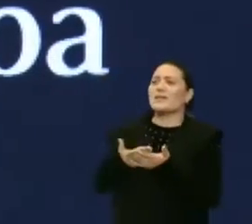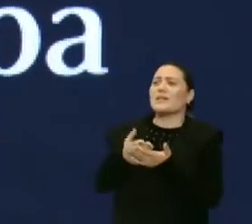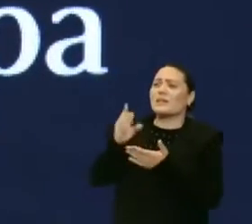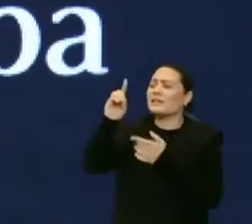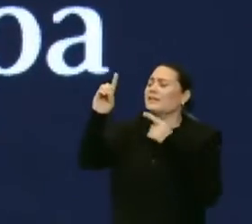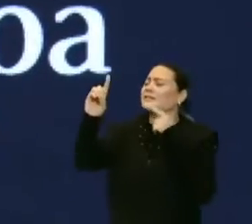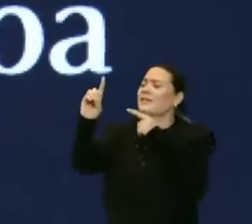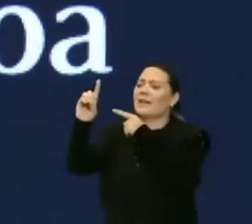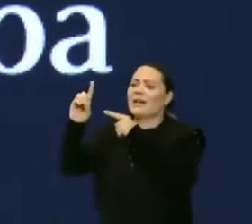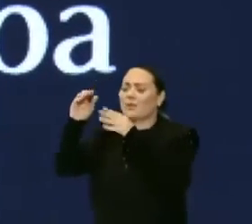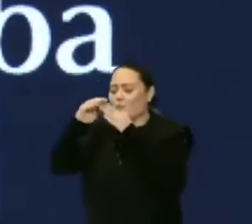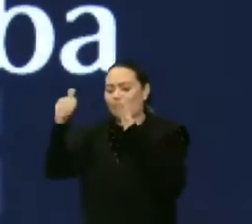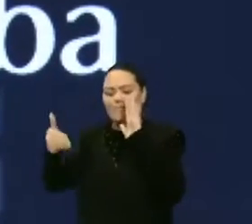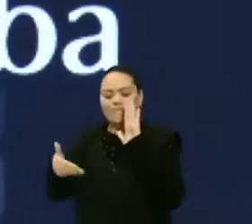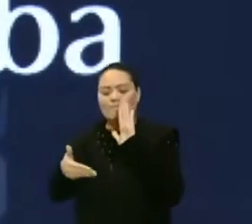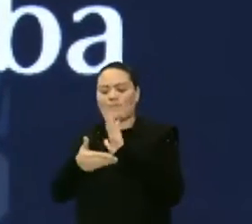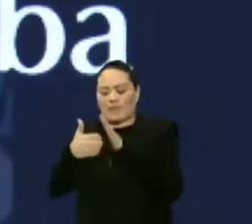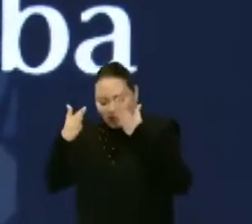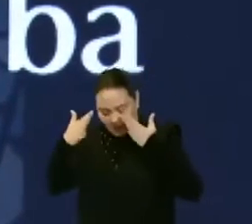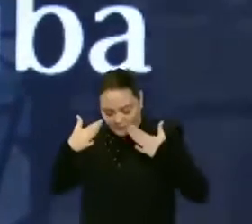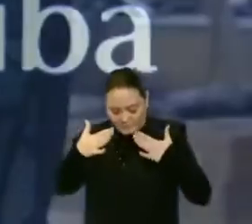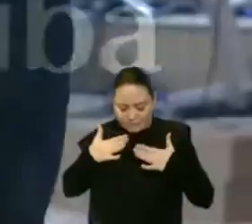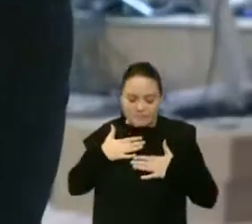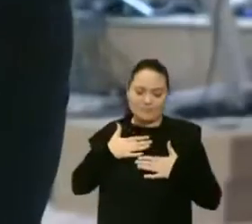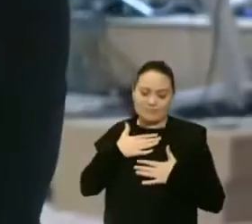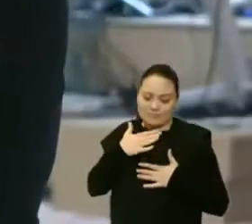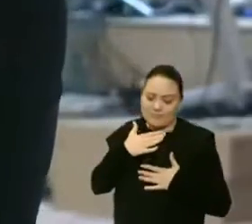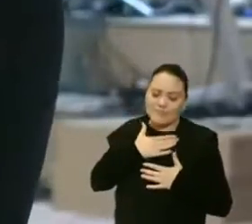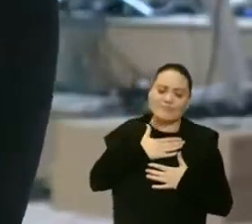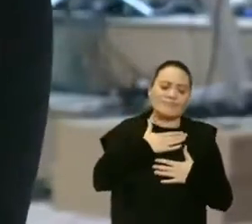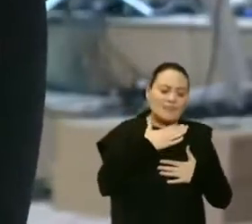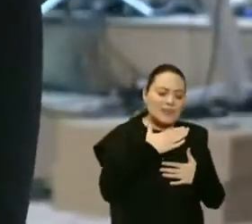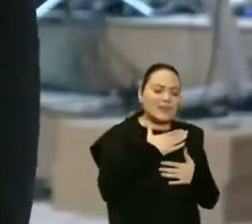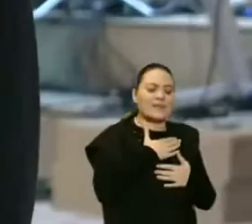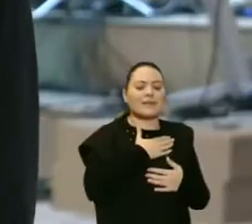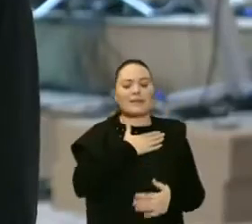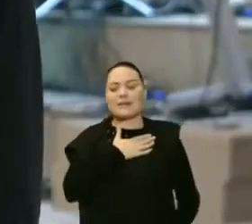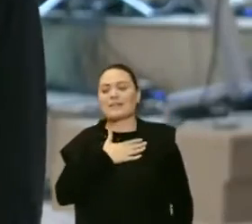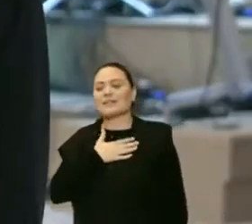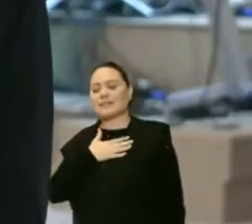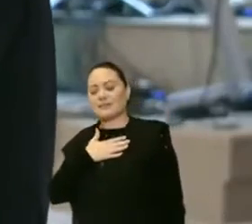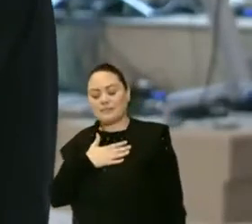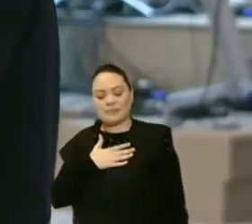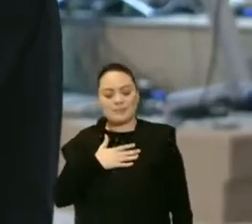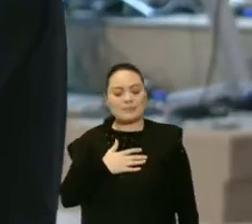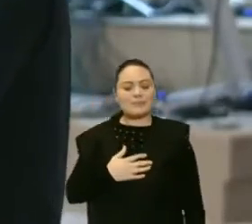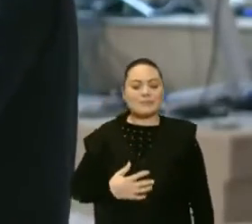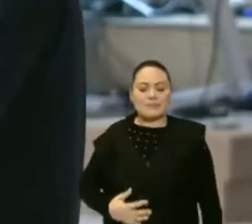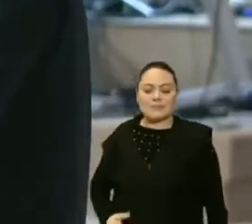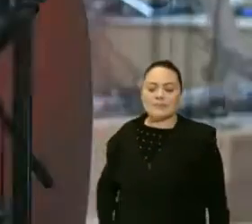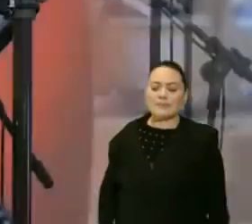Creio que és tudo para mim.